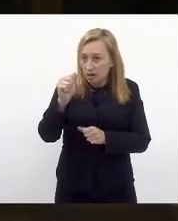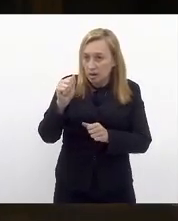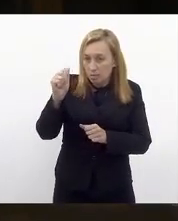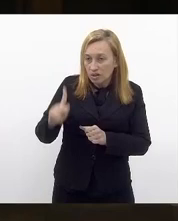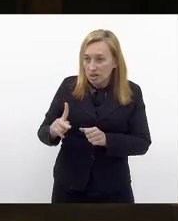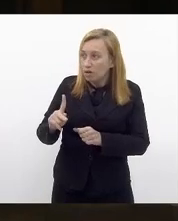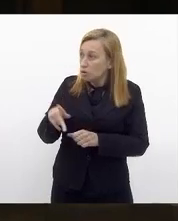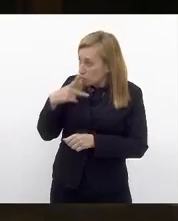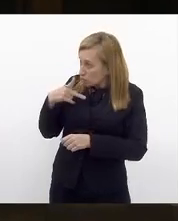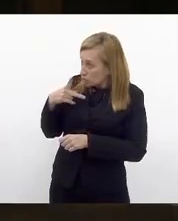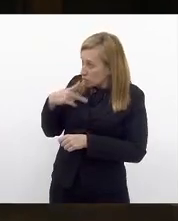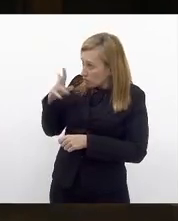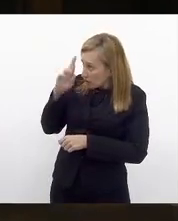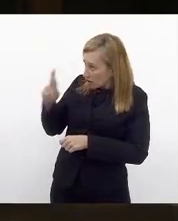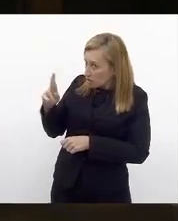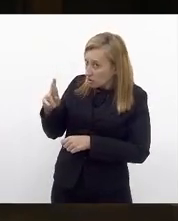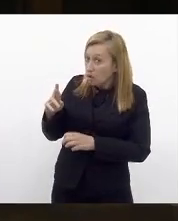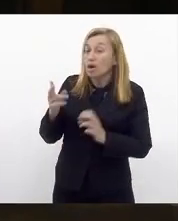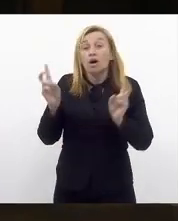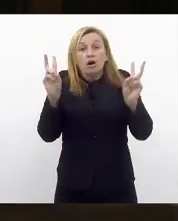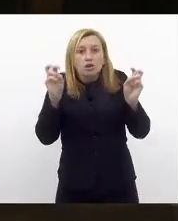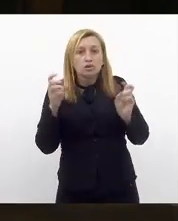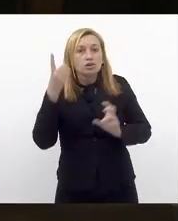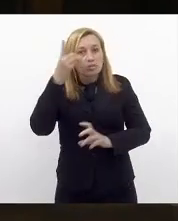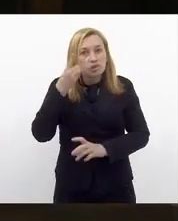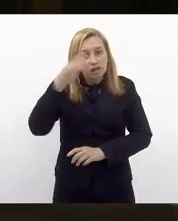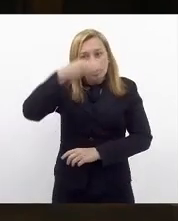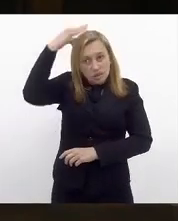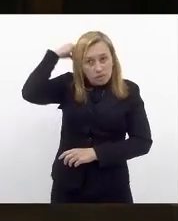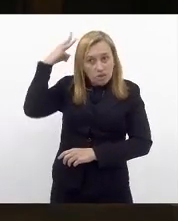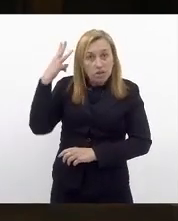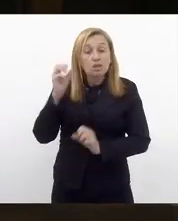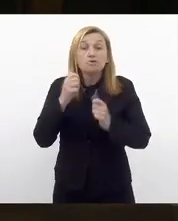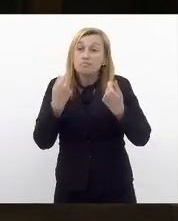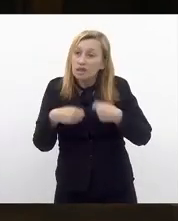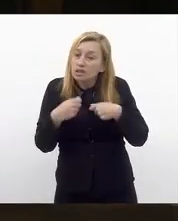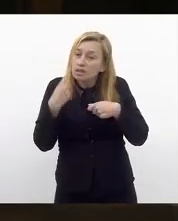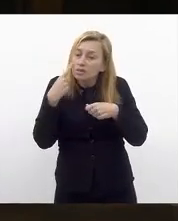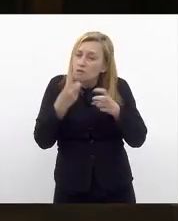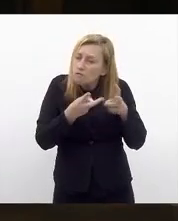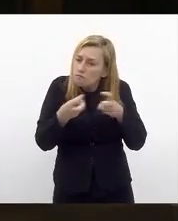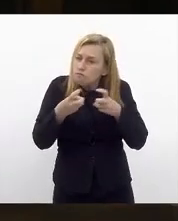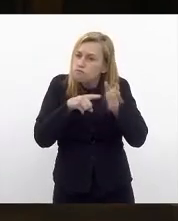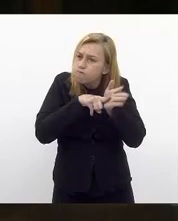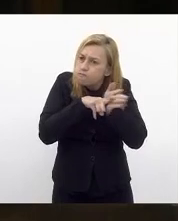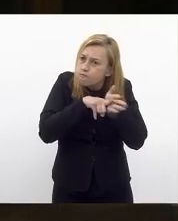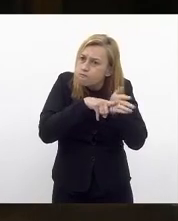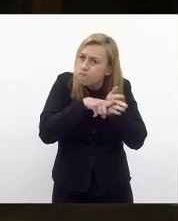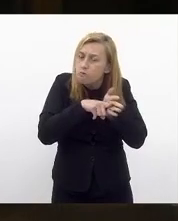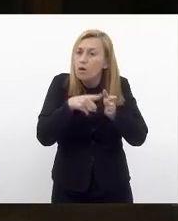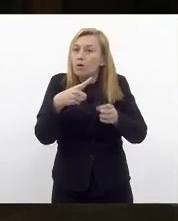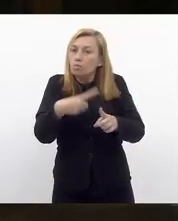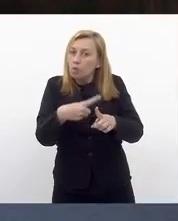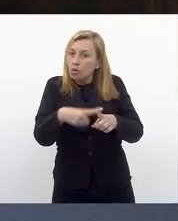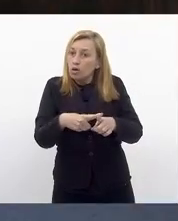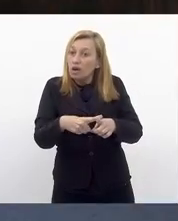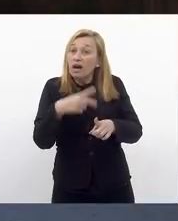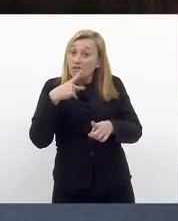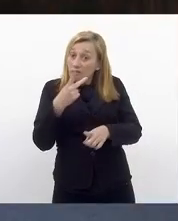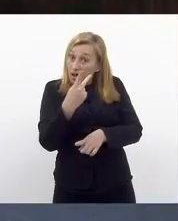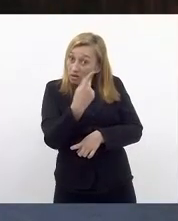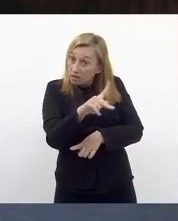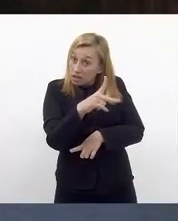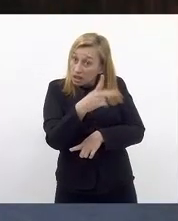os ó tá afirmando isso aqui eu acho que é uma questão Deputado Márcio Pacheco que precisa ser visto porque a ponderação